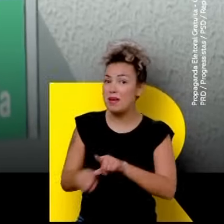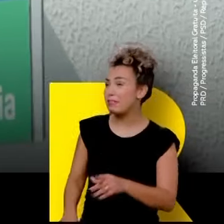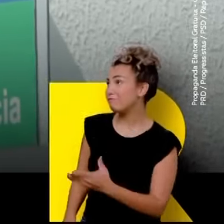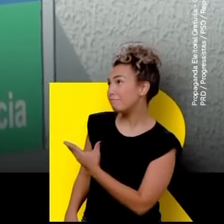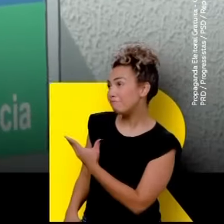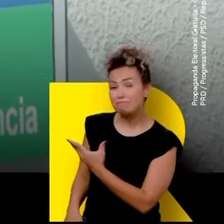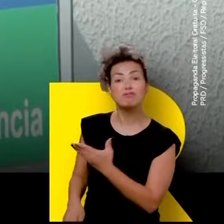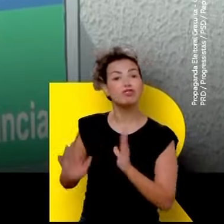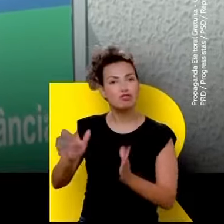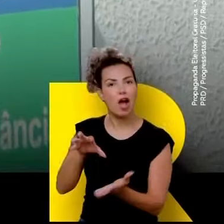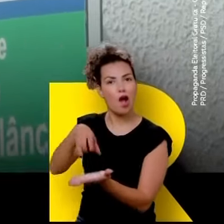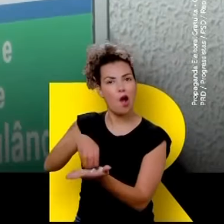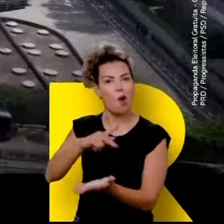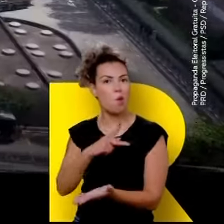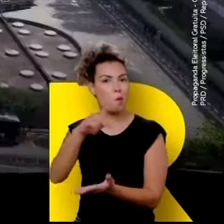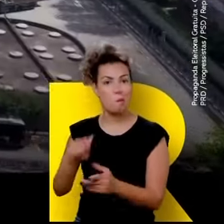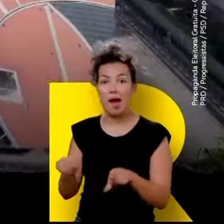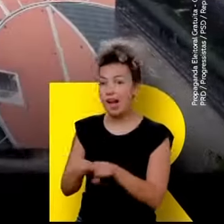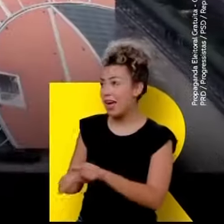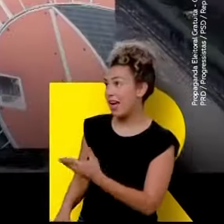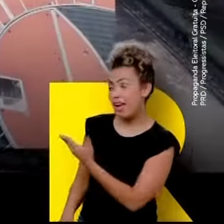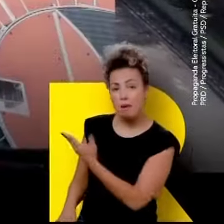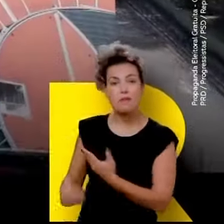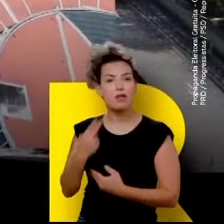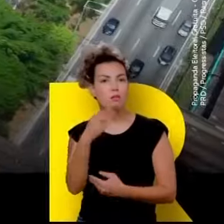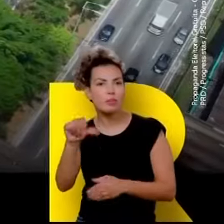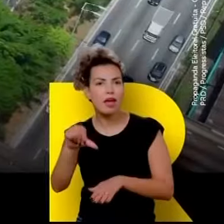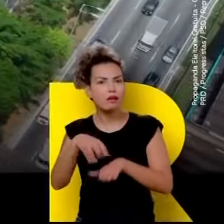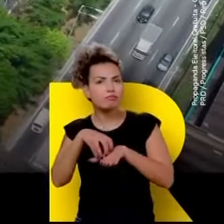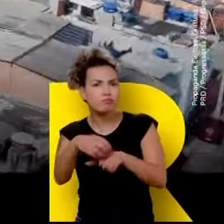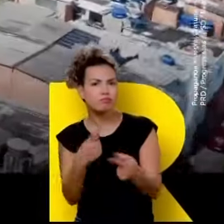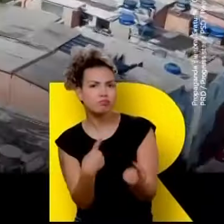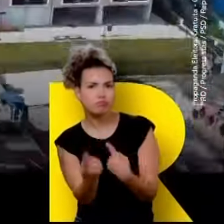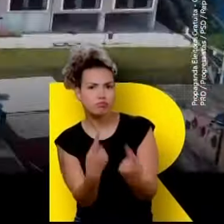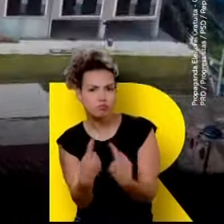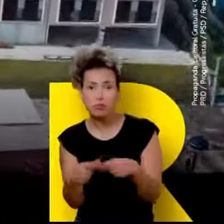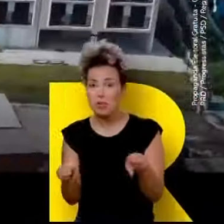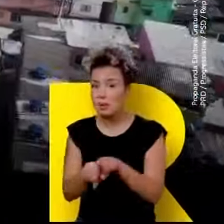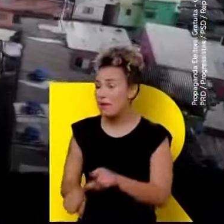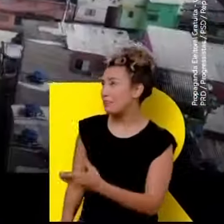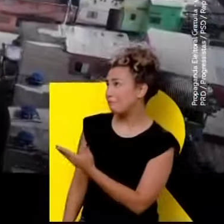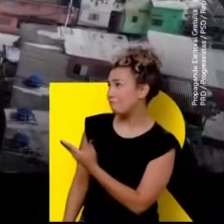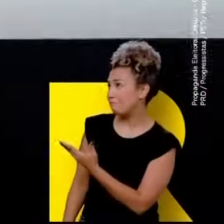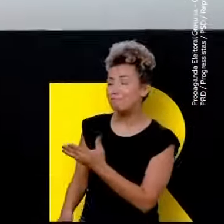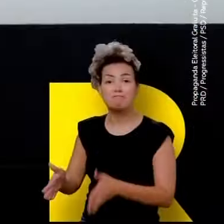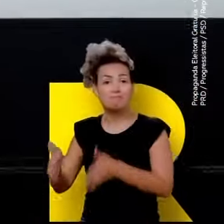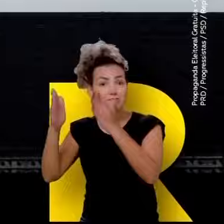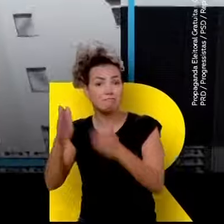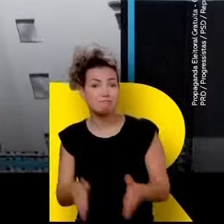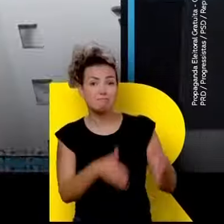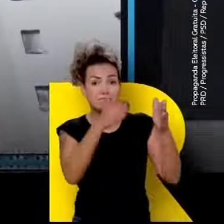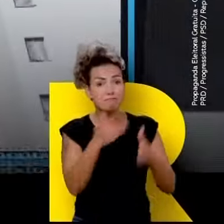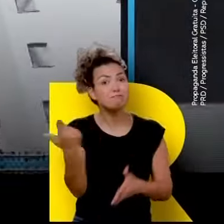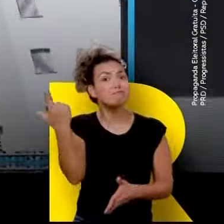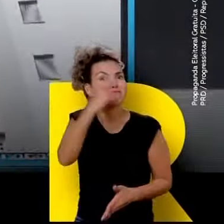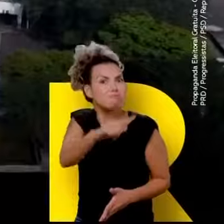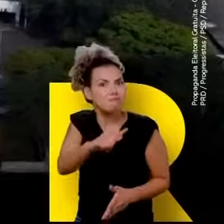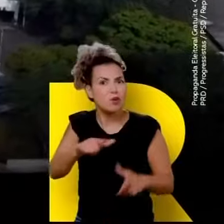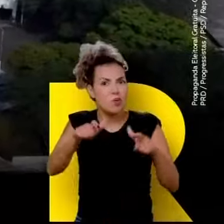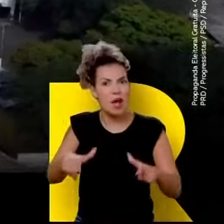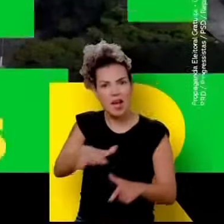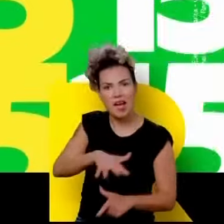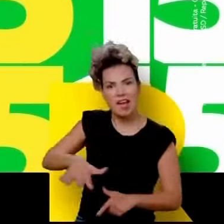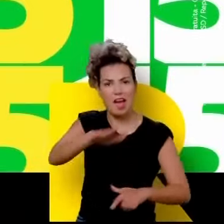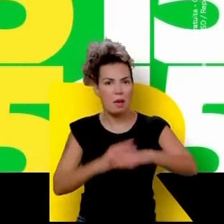pets. Fez a UPA Rio Pequeno, revitalizou o Terminal Pinheiros, os conjuntos Viela da Paz e duas torres no